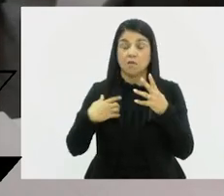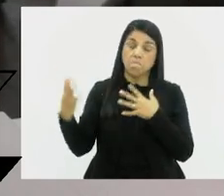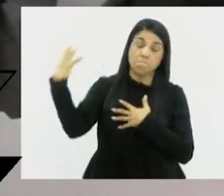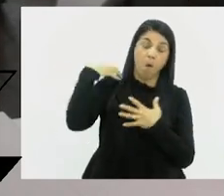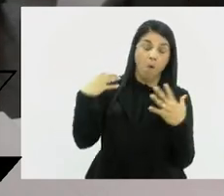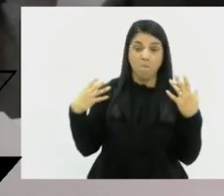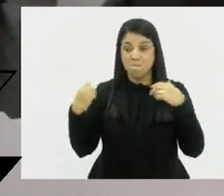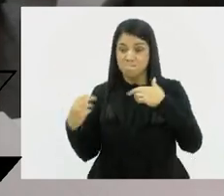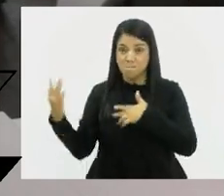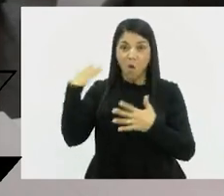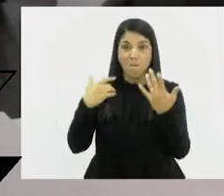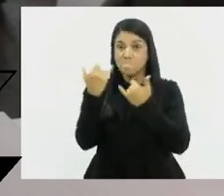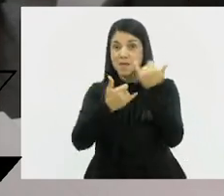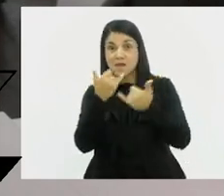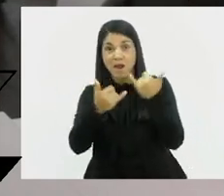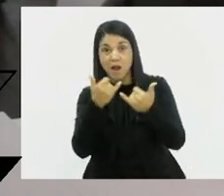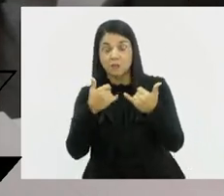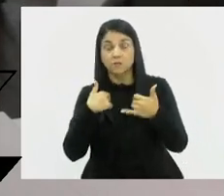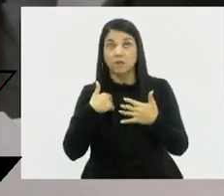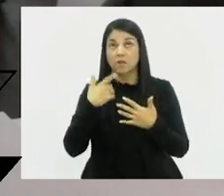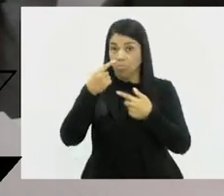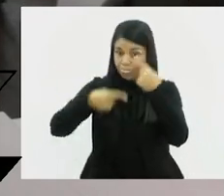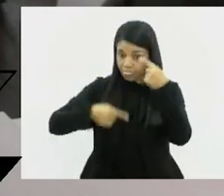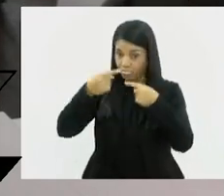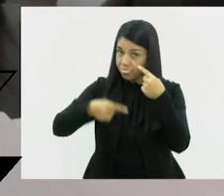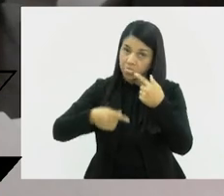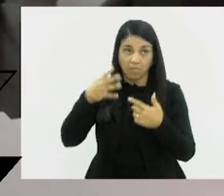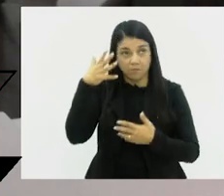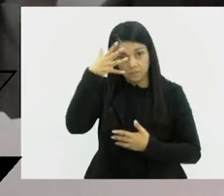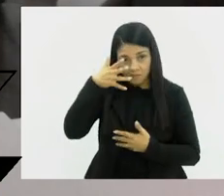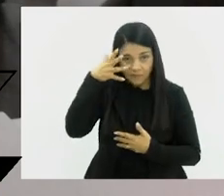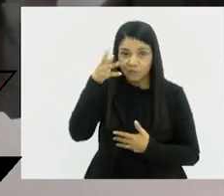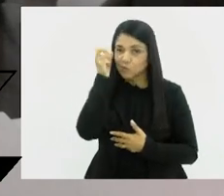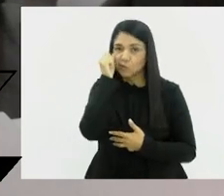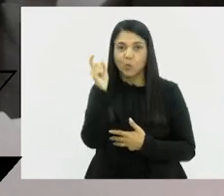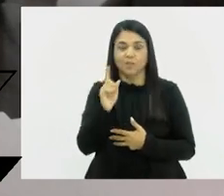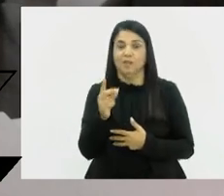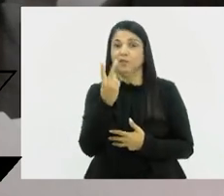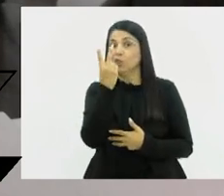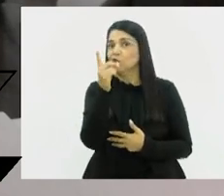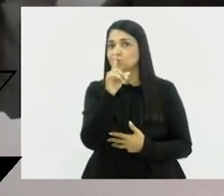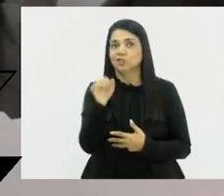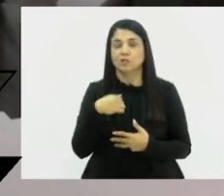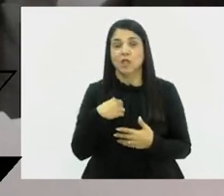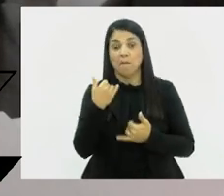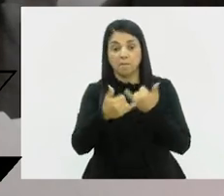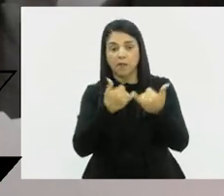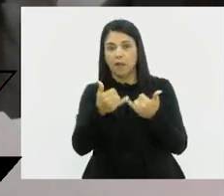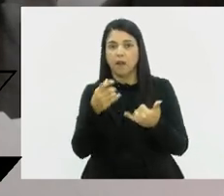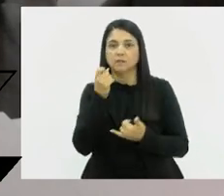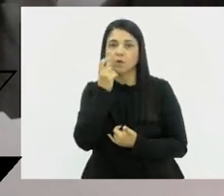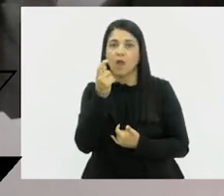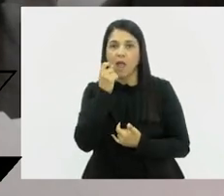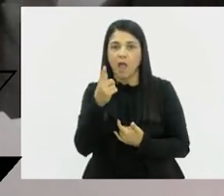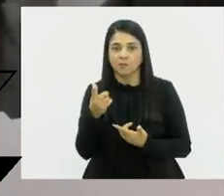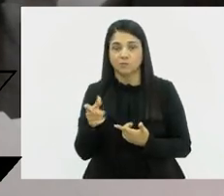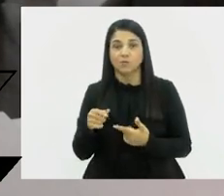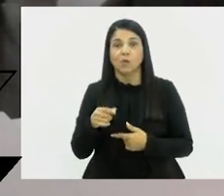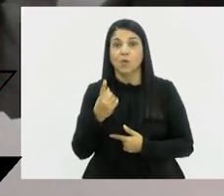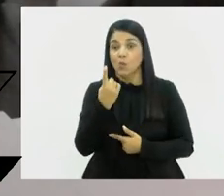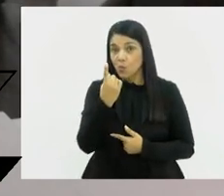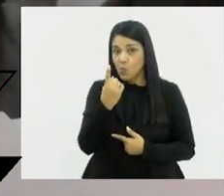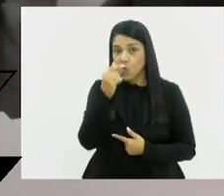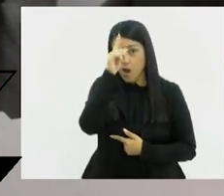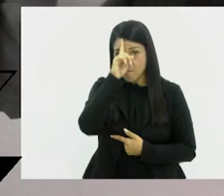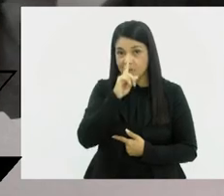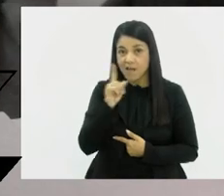que sem sintonia aqui, porque a gente não dorme há 2 dias lá, porque eles resolvem brincar de piquetar. Foram 2 gatos resgatados. Um deles é o amarelo, que é